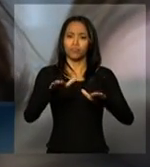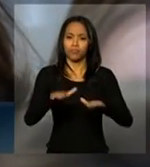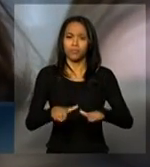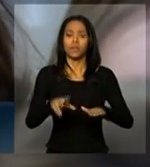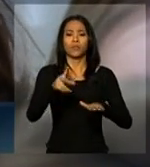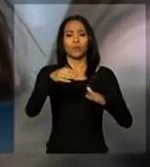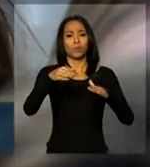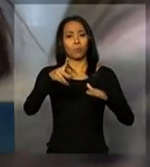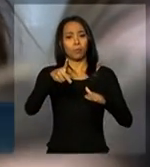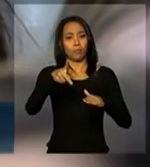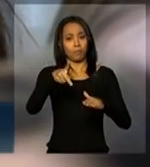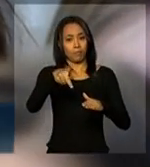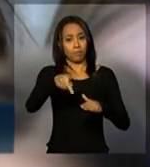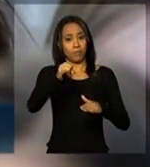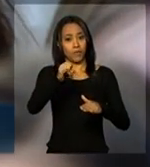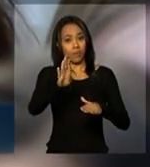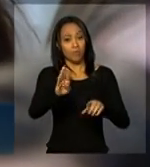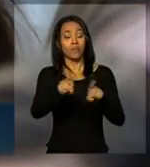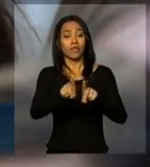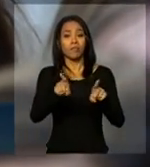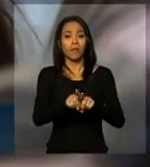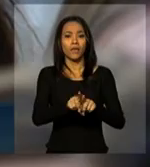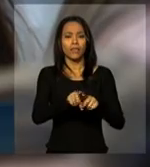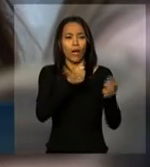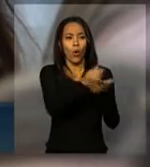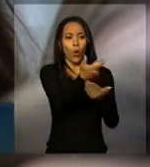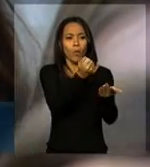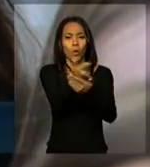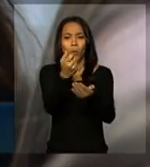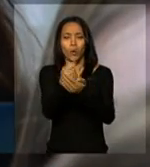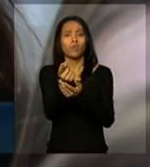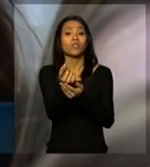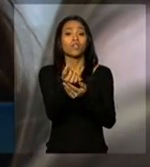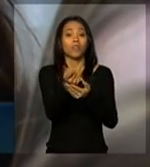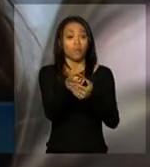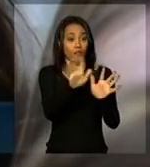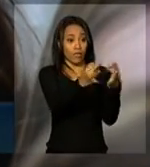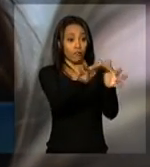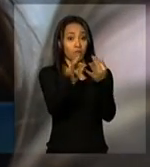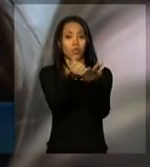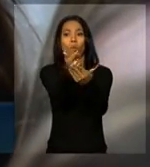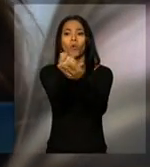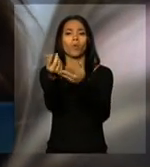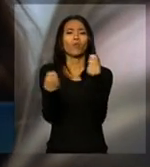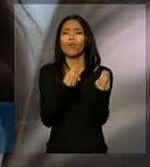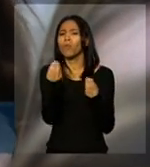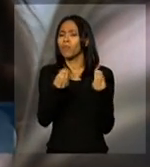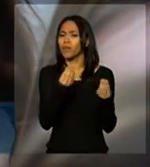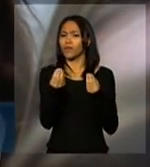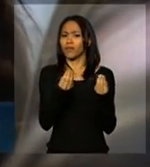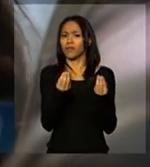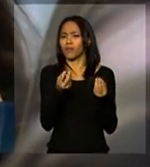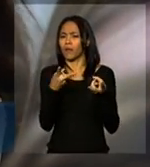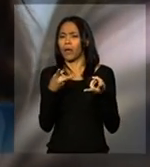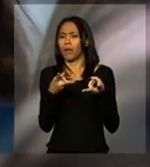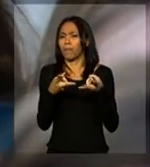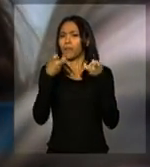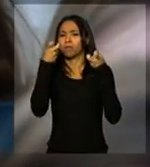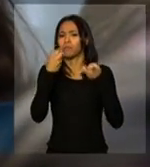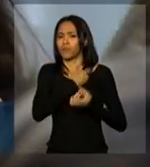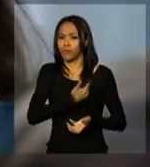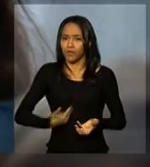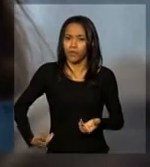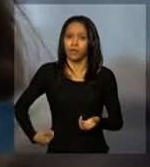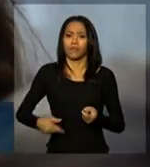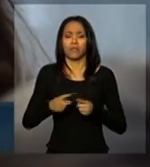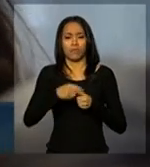também no consumo das famílias. Isso preocupa? Como é que o governo está encarando isso? Porque, quando a gente olha